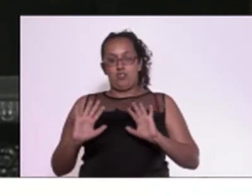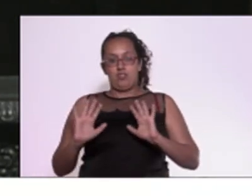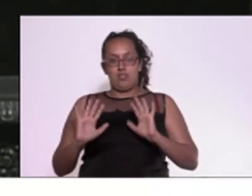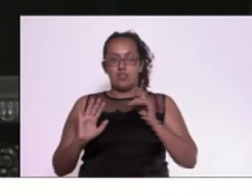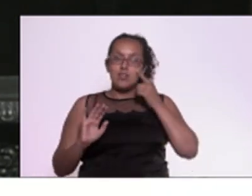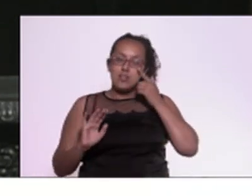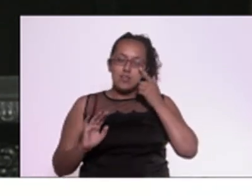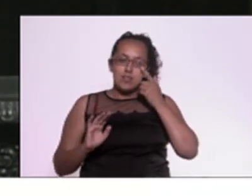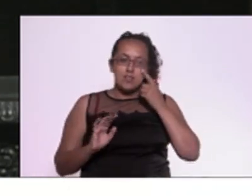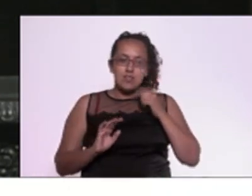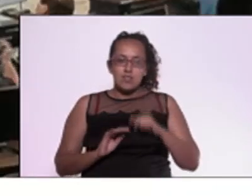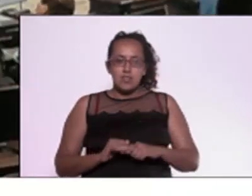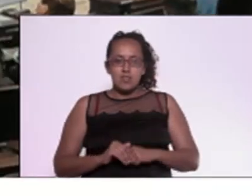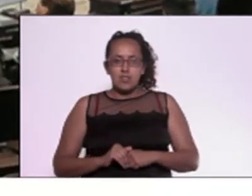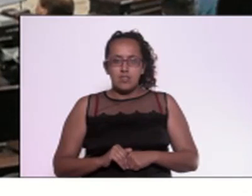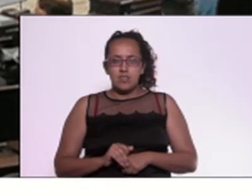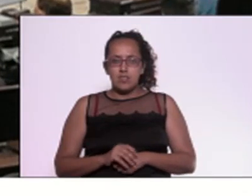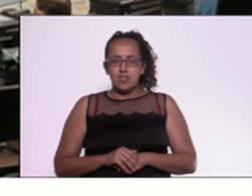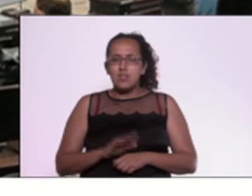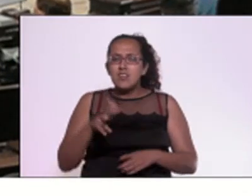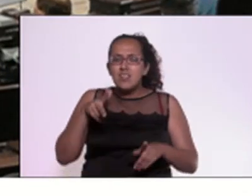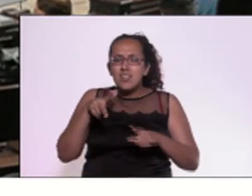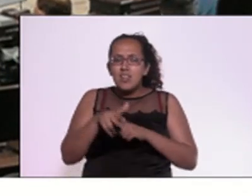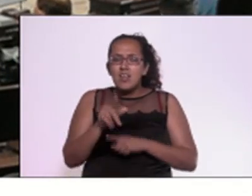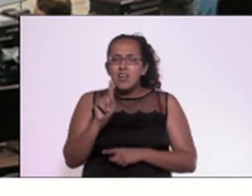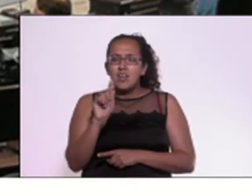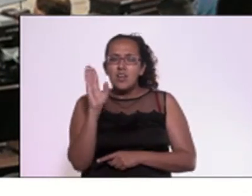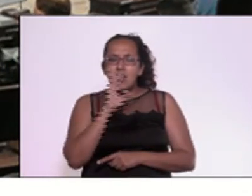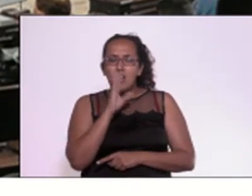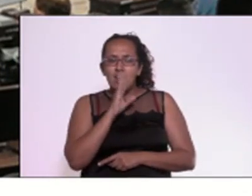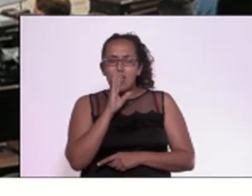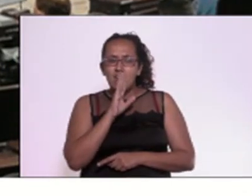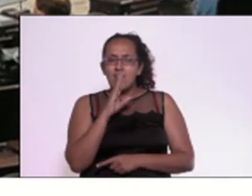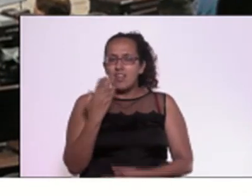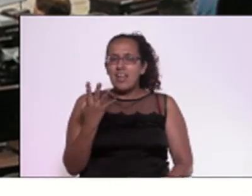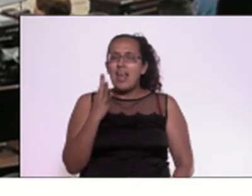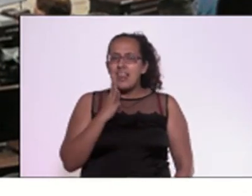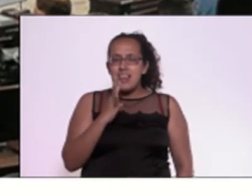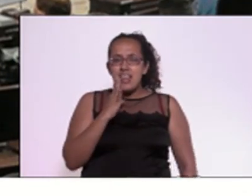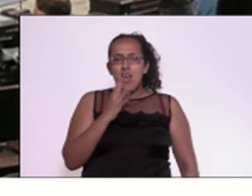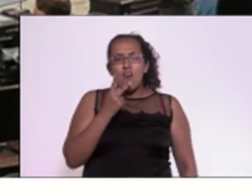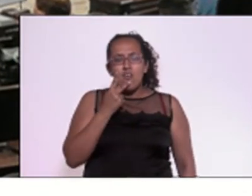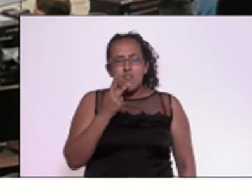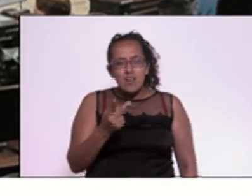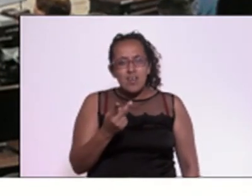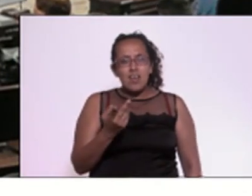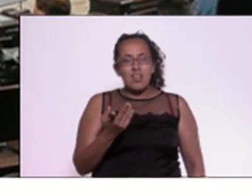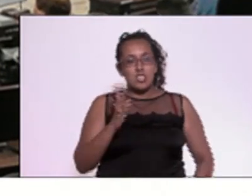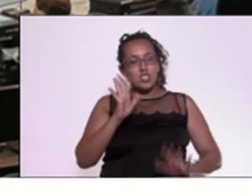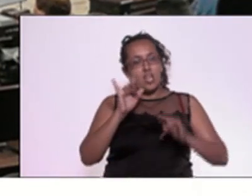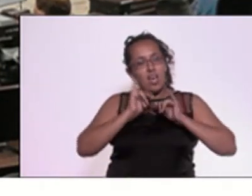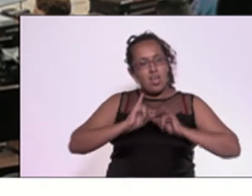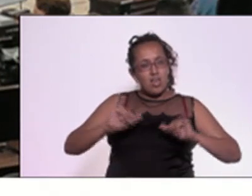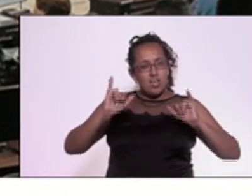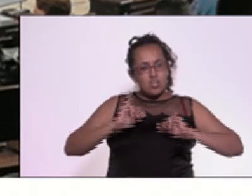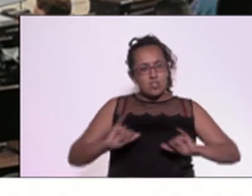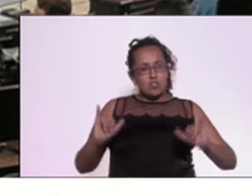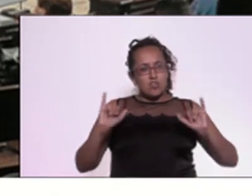Inventei de dar aula na Escola Marechal Rondon, matemática e física, mesmo trabalhando num aeroporto como